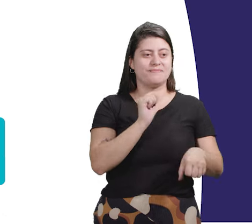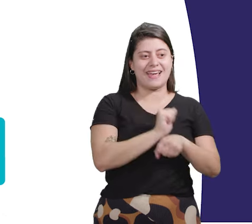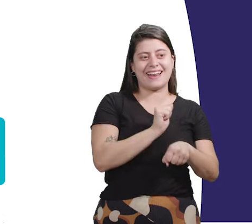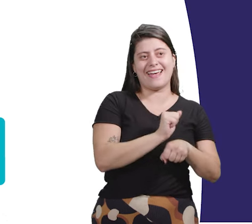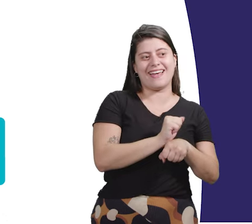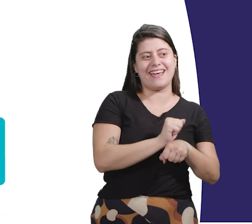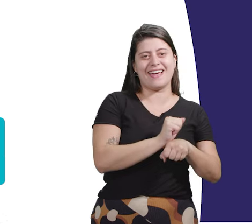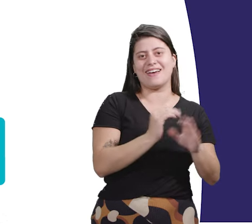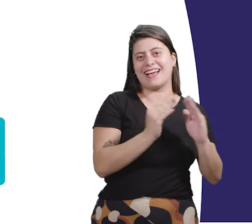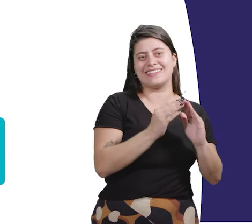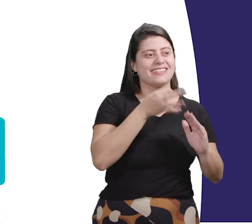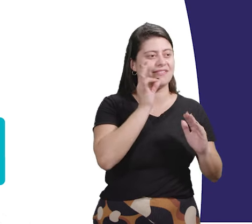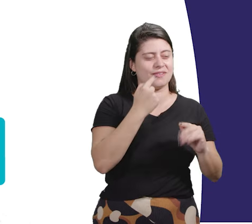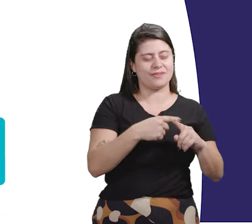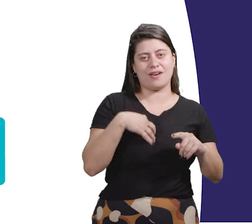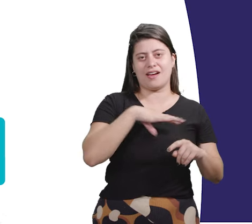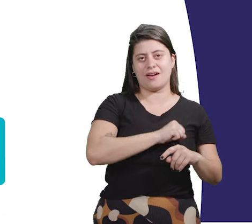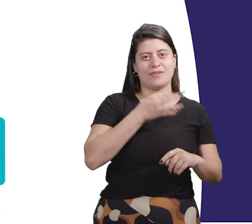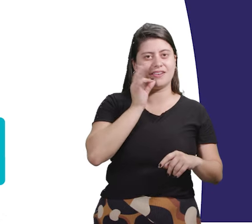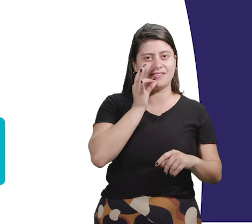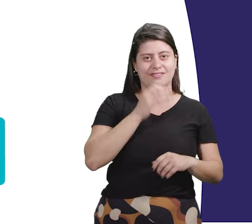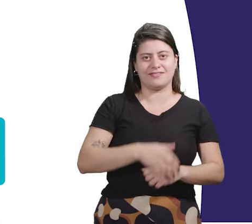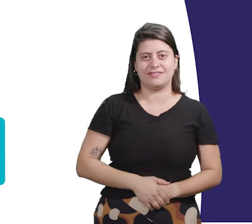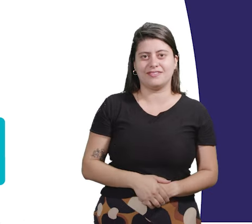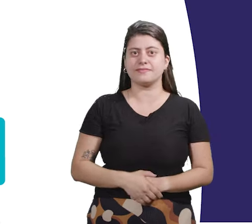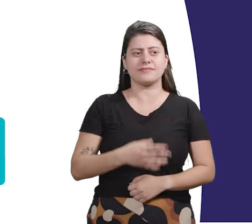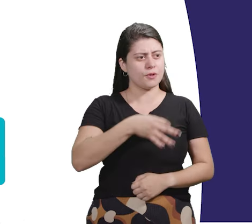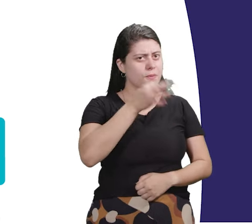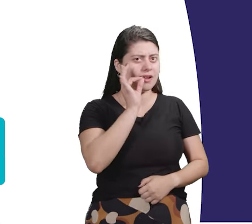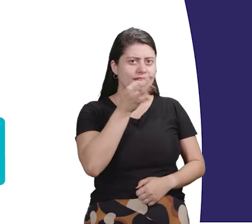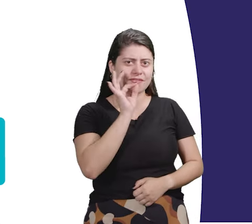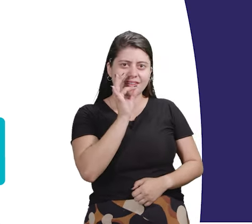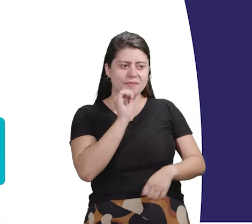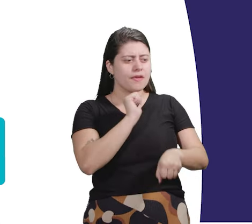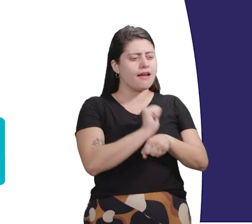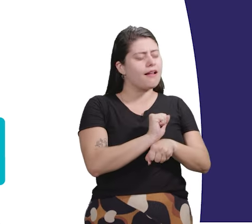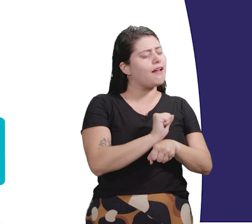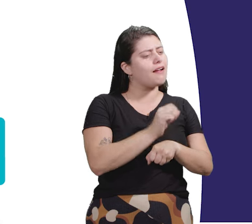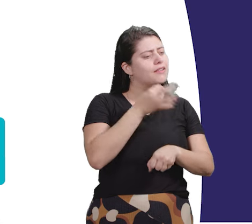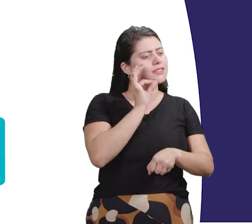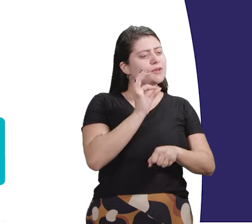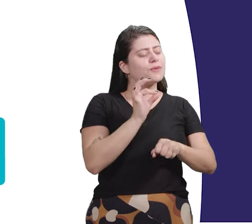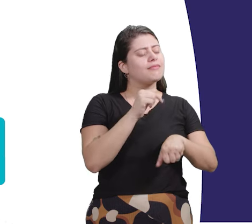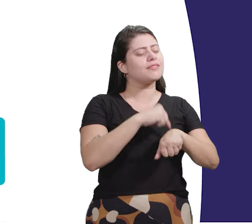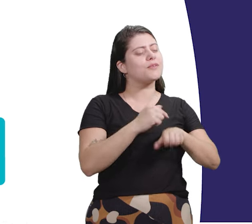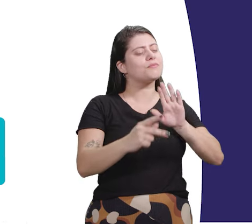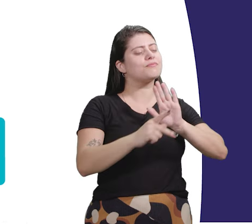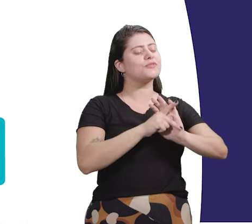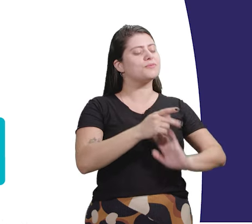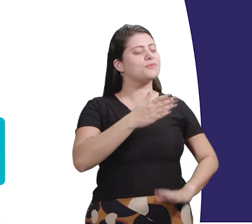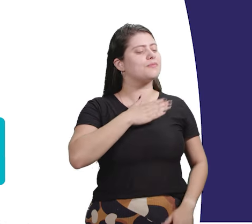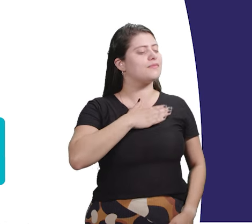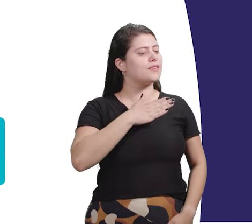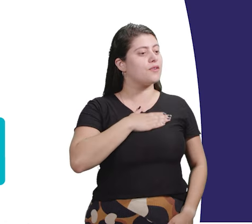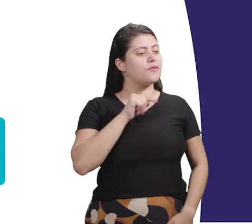numa cafeteria, porque eu amo café, assim, tomar um café, então que seja um tempo dedicado a você. Quando você dedica